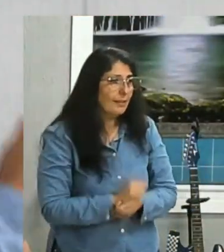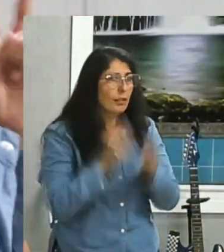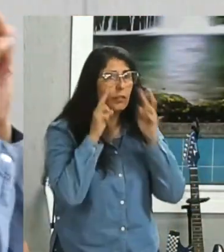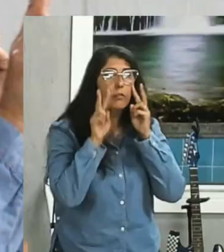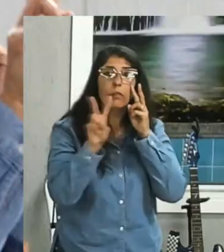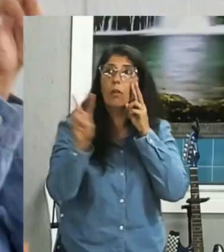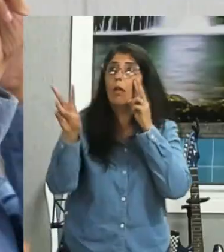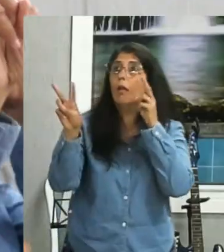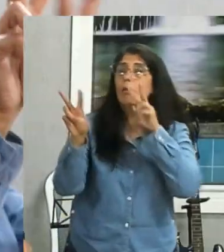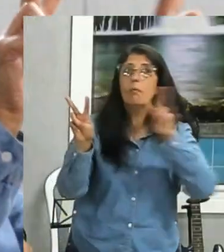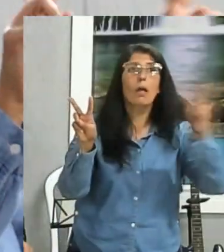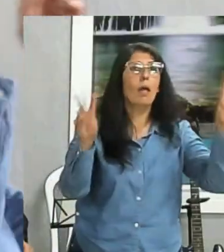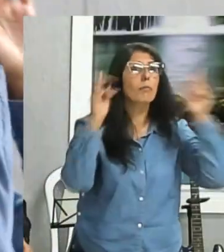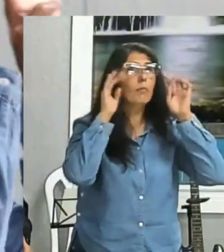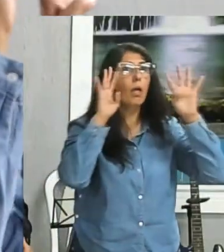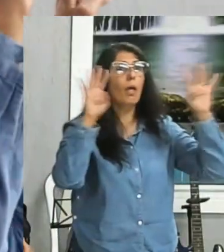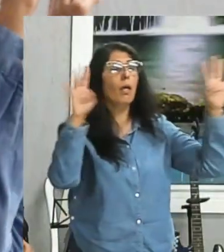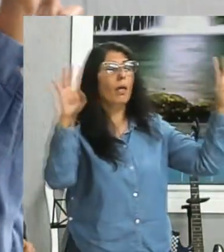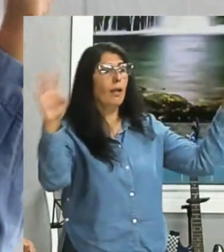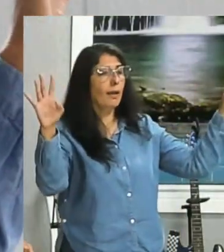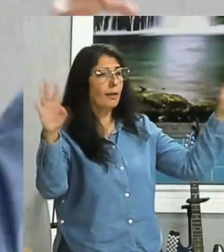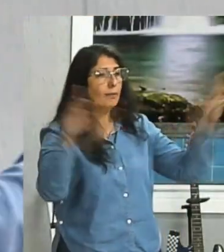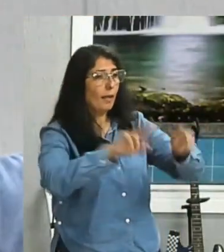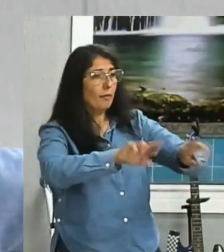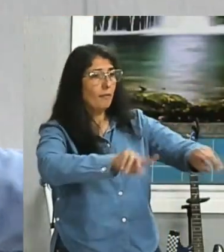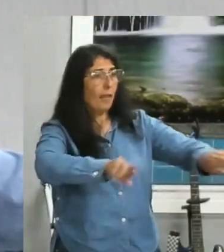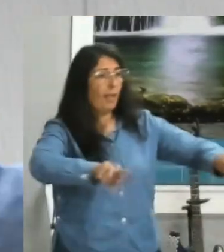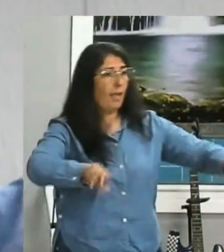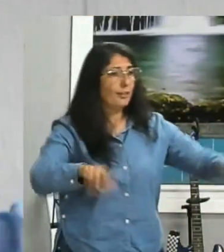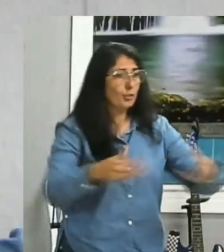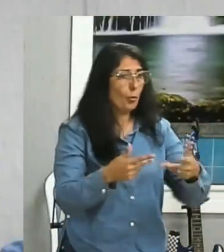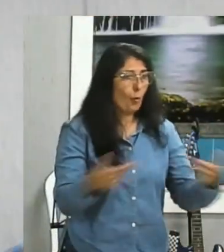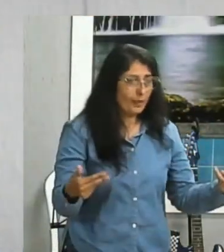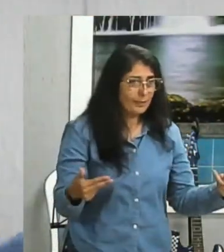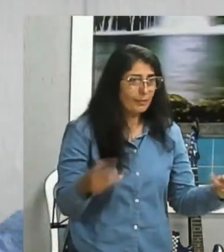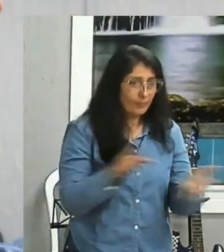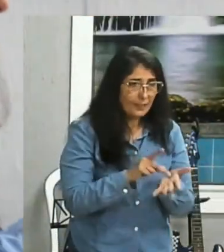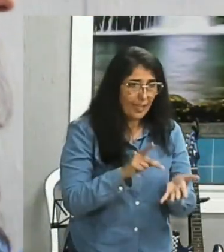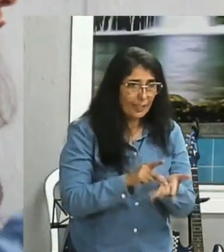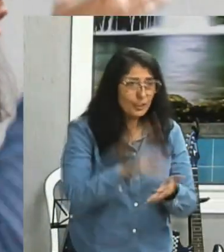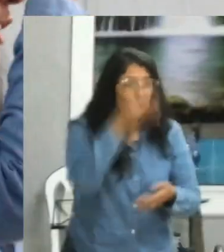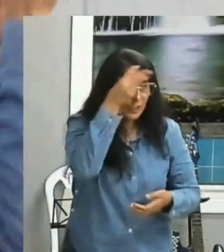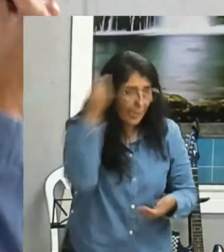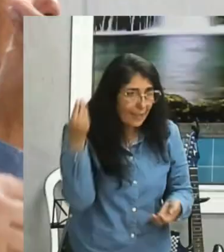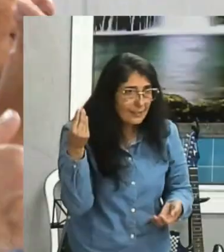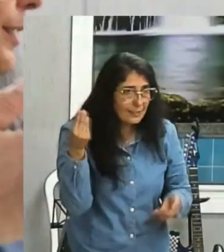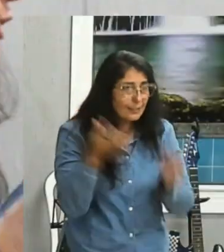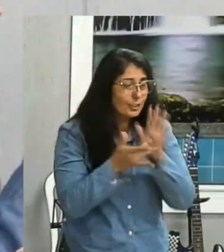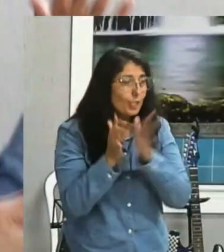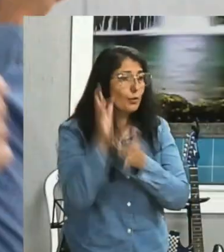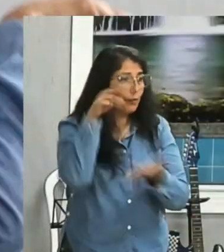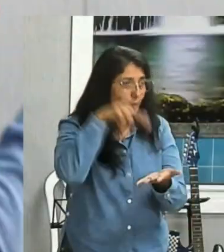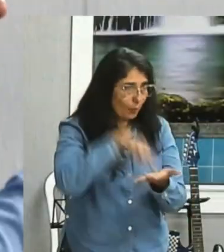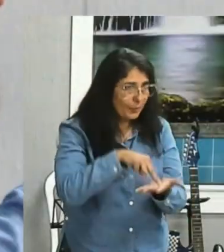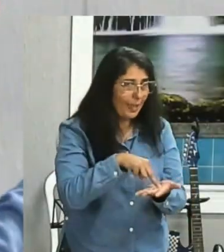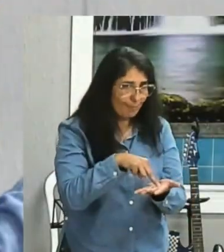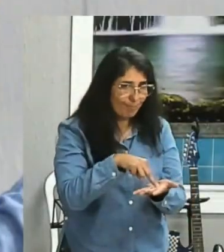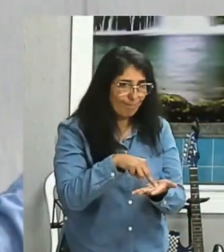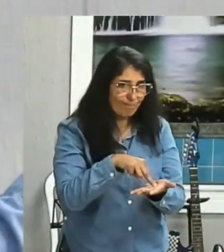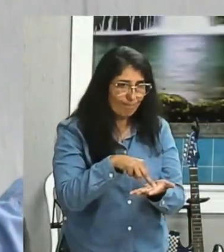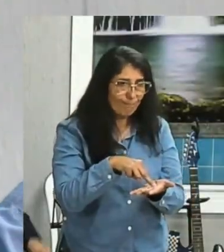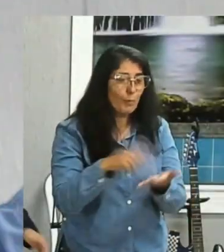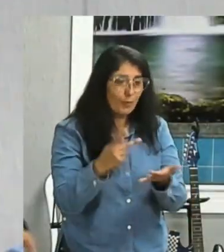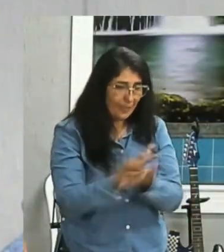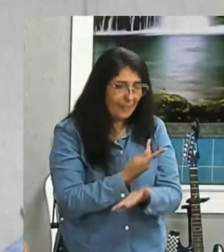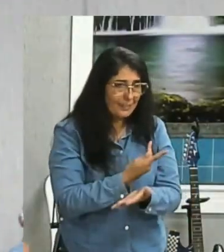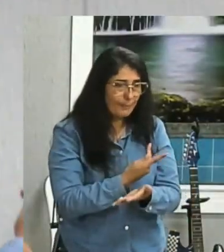Nós vimos que o próprio João, ele estava preso, e o texto vai dizer isso